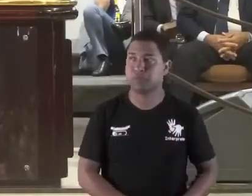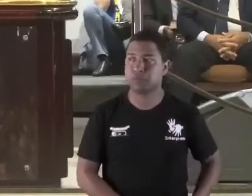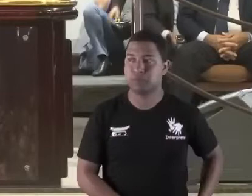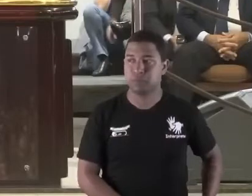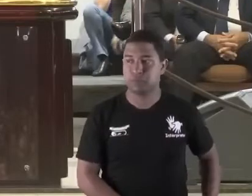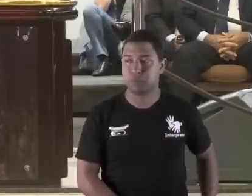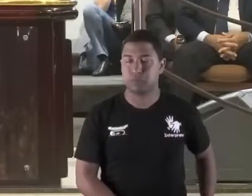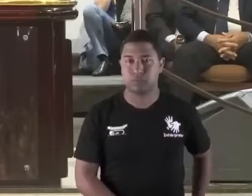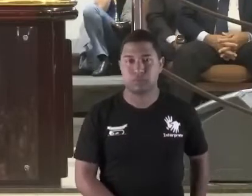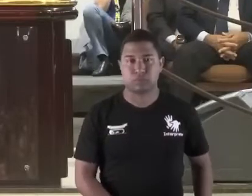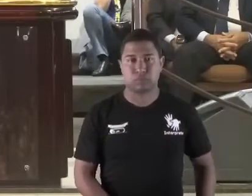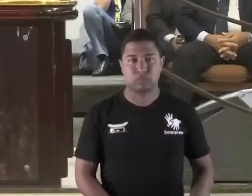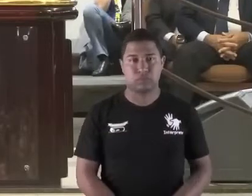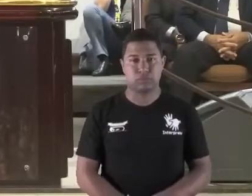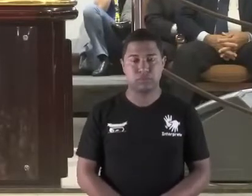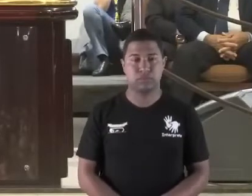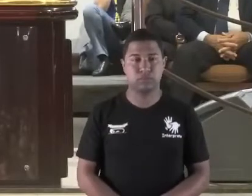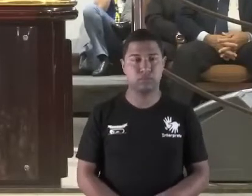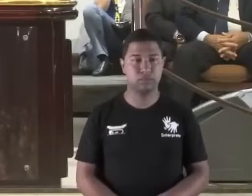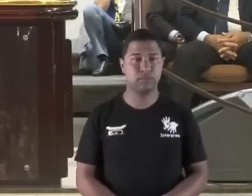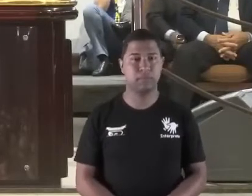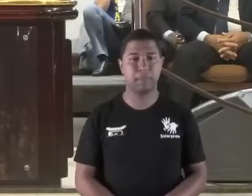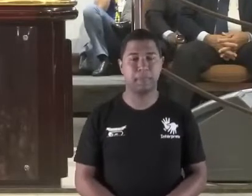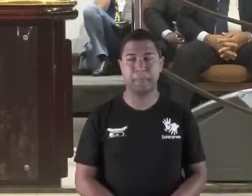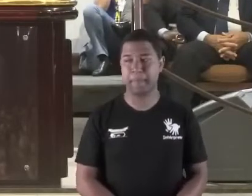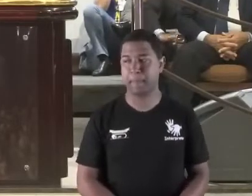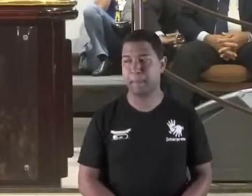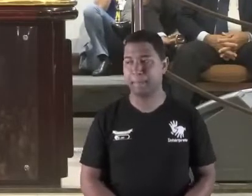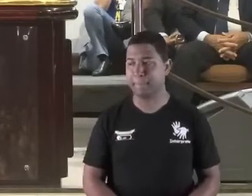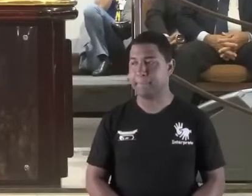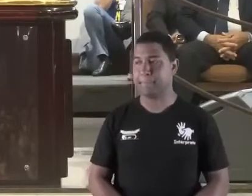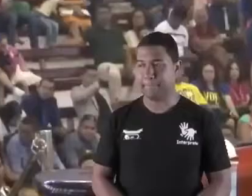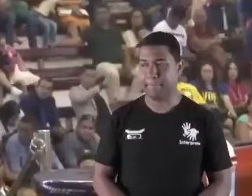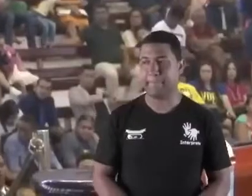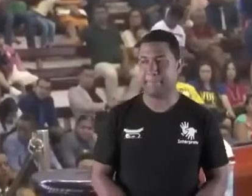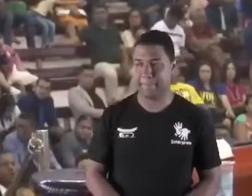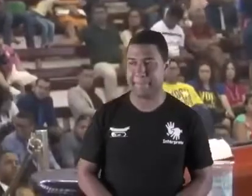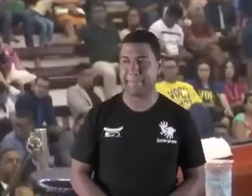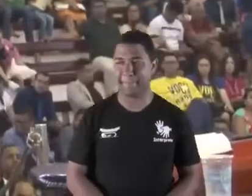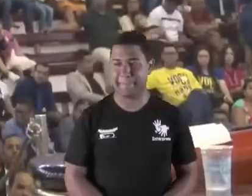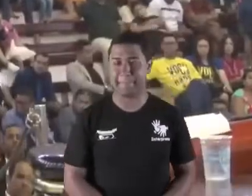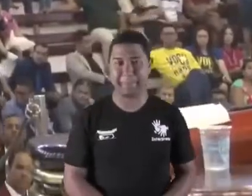Quem foi dormir depois das três aqui, levanta a mão. Tamo junto.